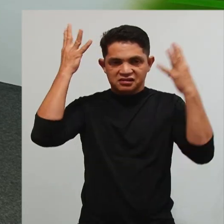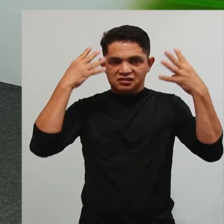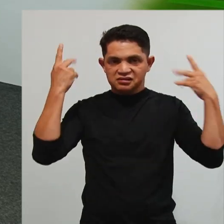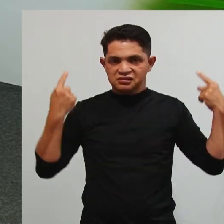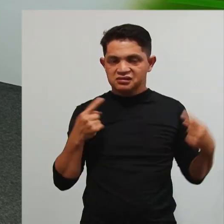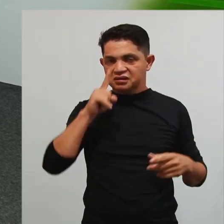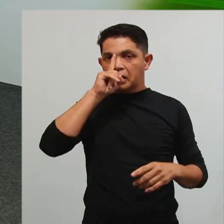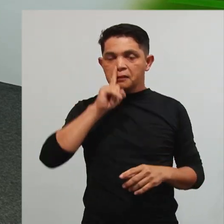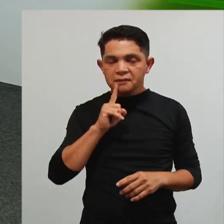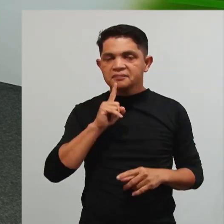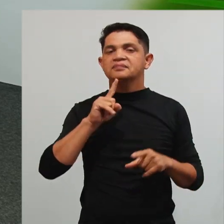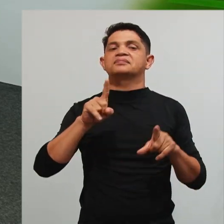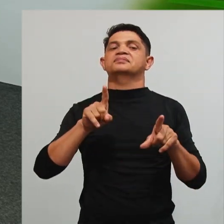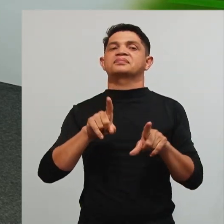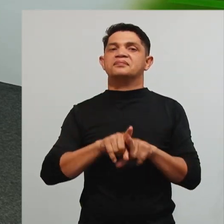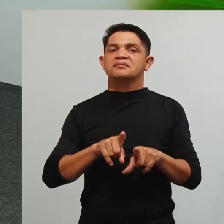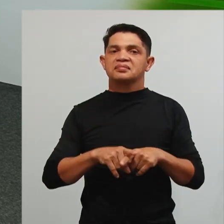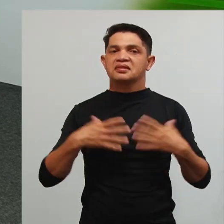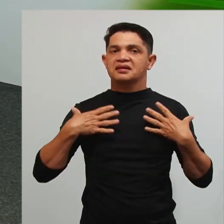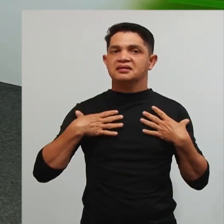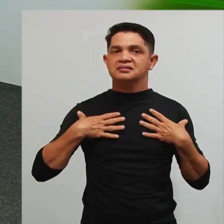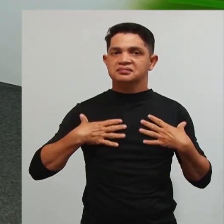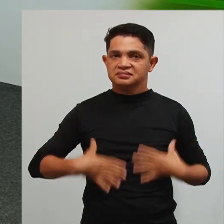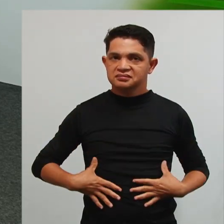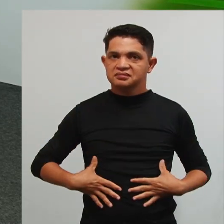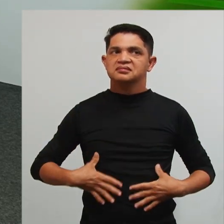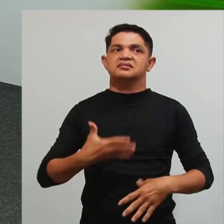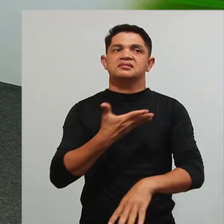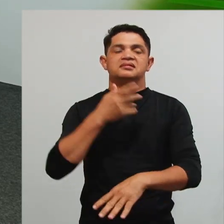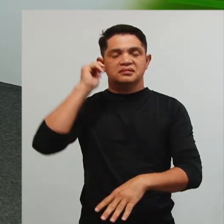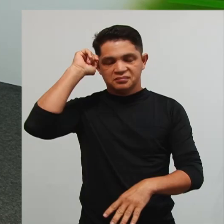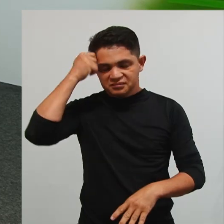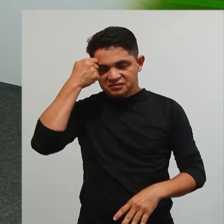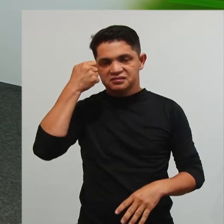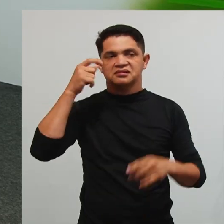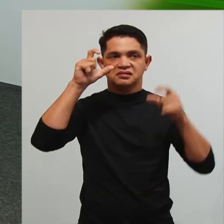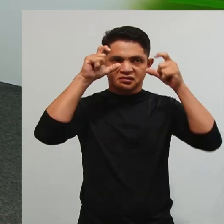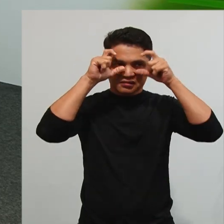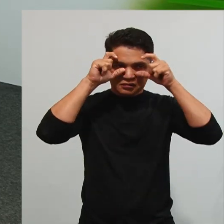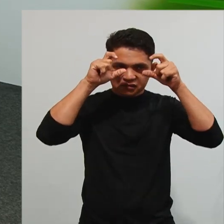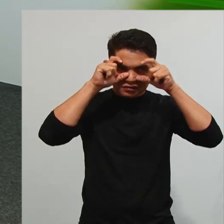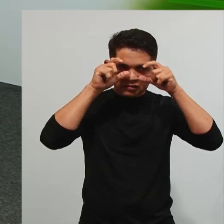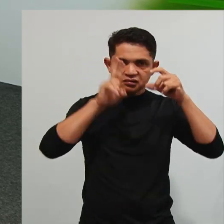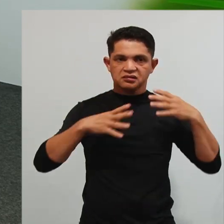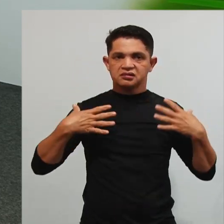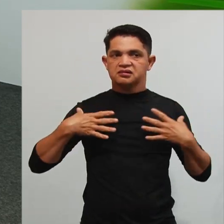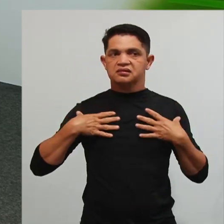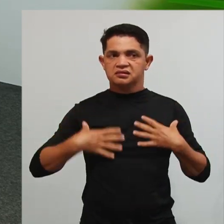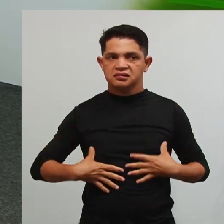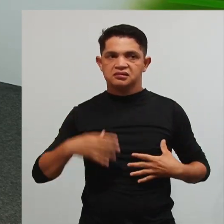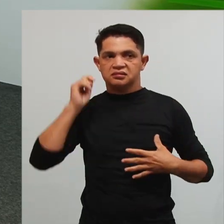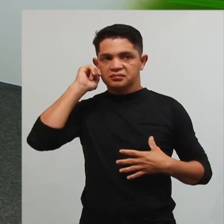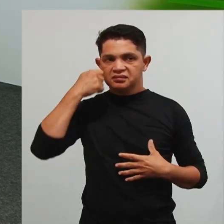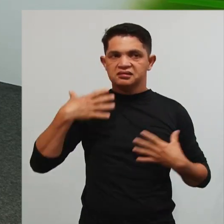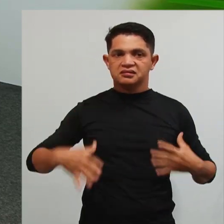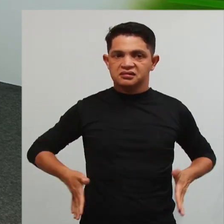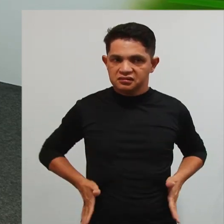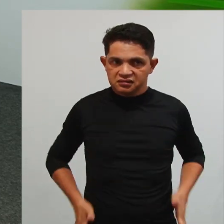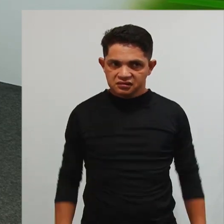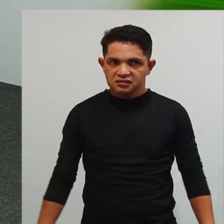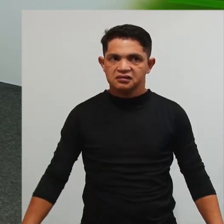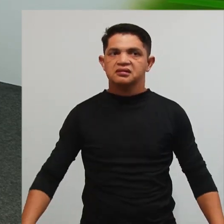loiros, cacheados, tenho uma estatura mediana, uso óculos, estou vestindo uma blusa preta, uma saia